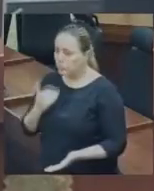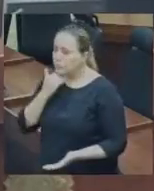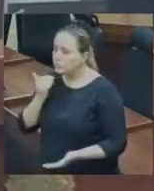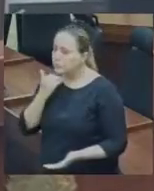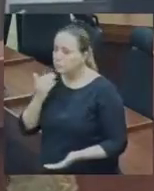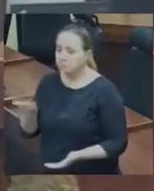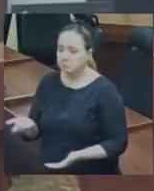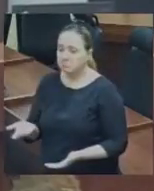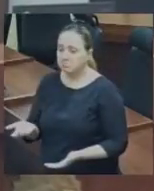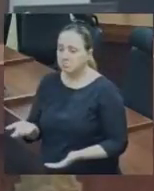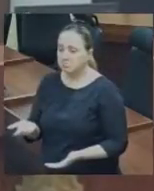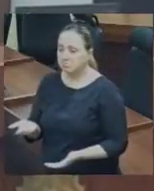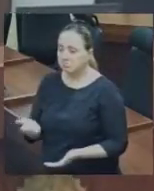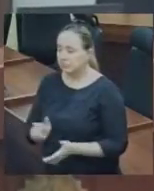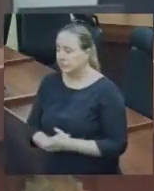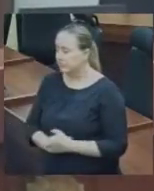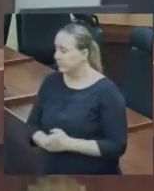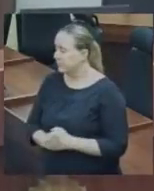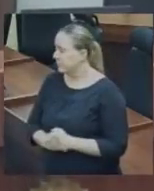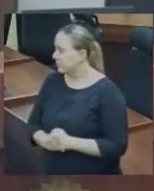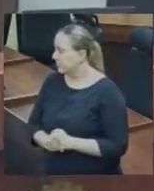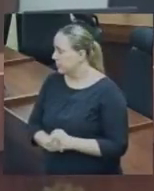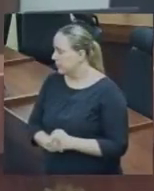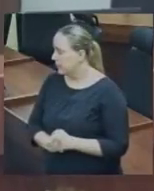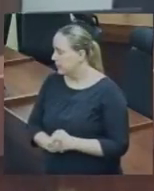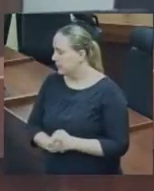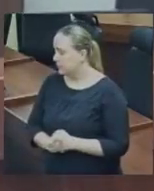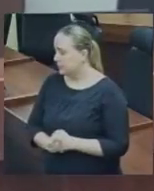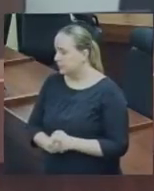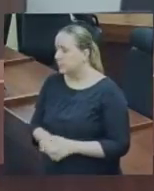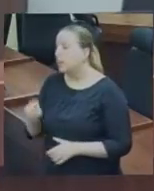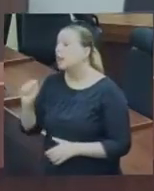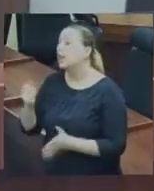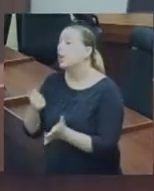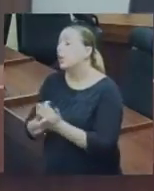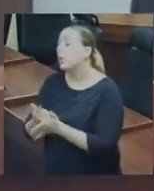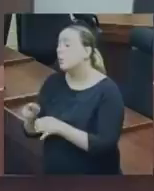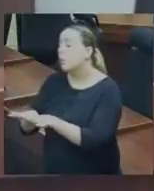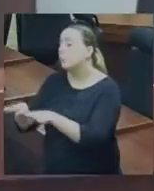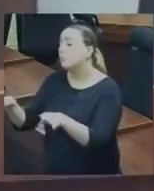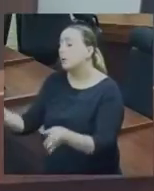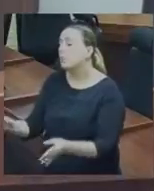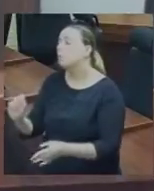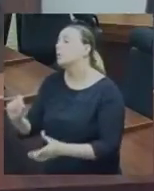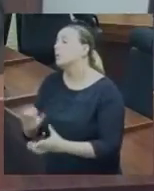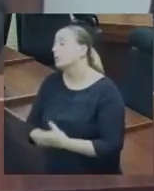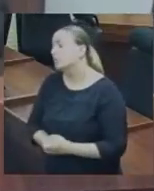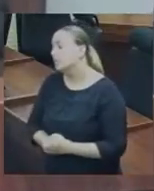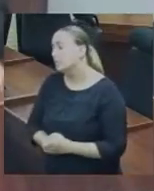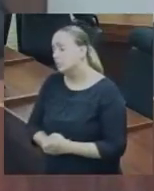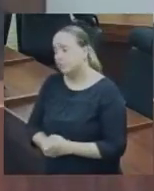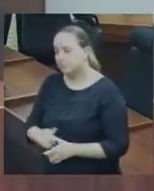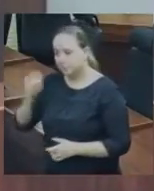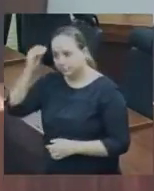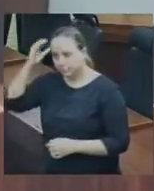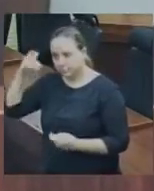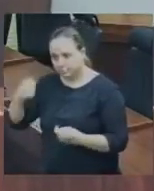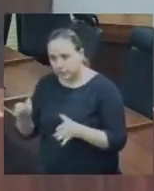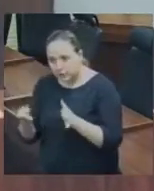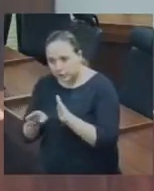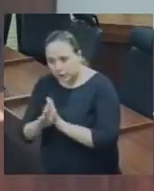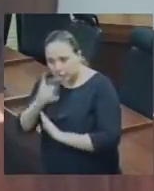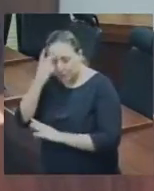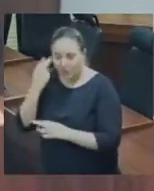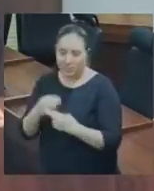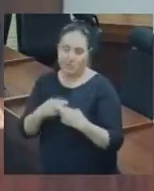do atendente no balcão né mas quem é que comprou aquele balcão na então o conhecimento tem que chegar essas